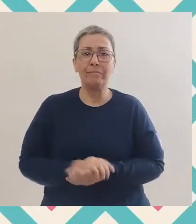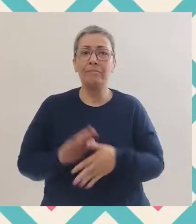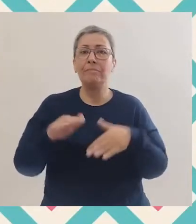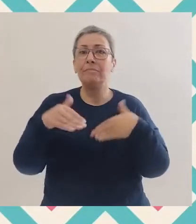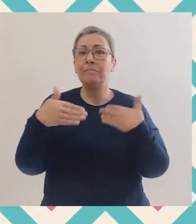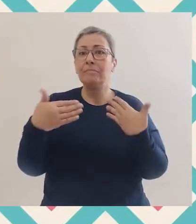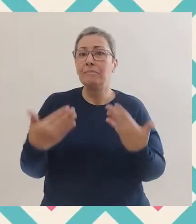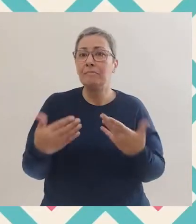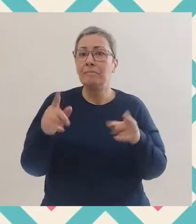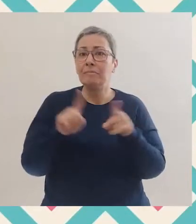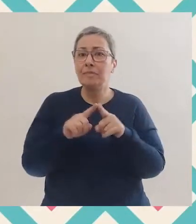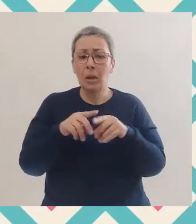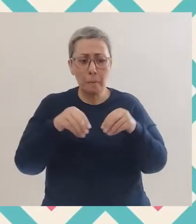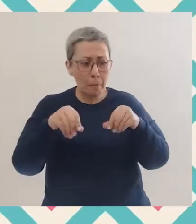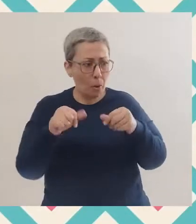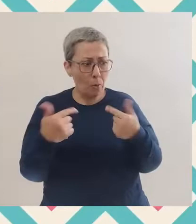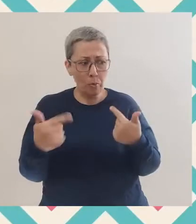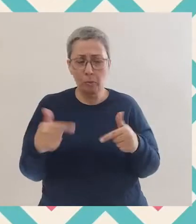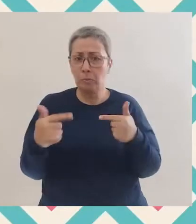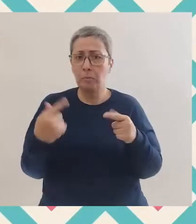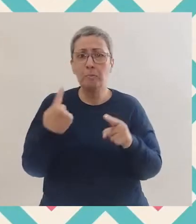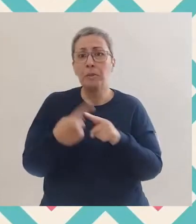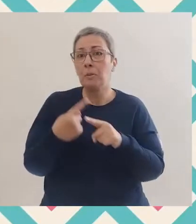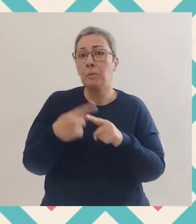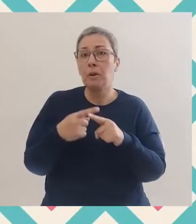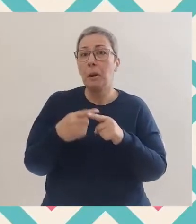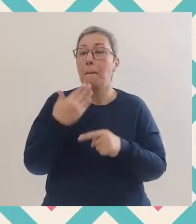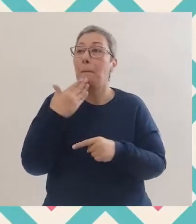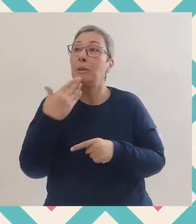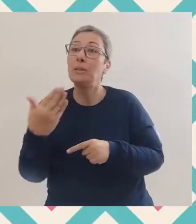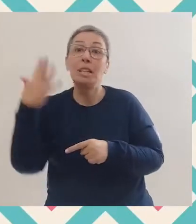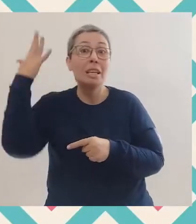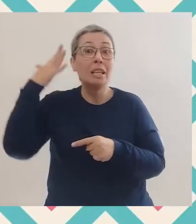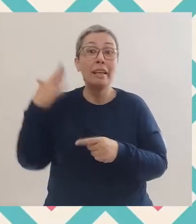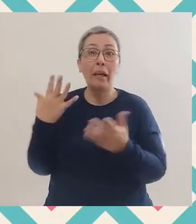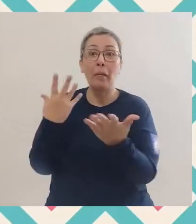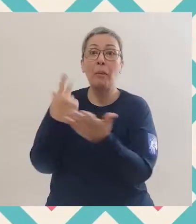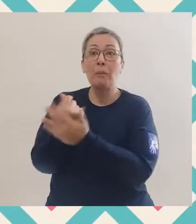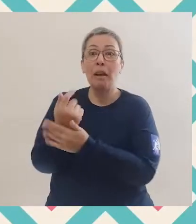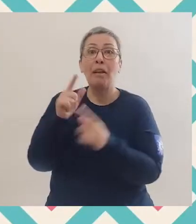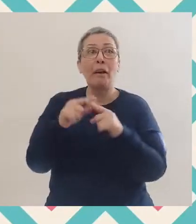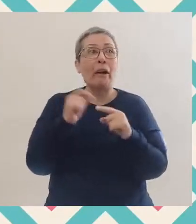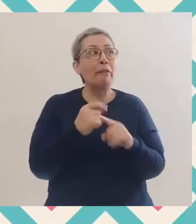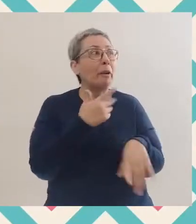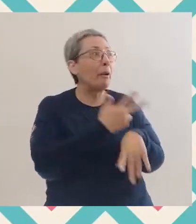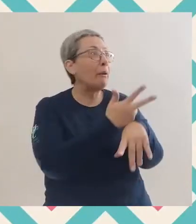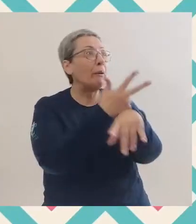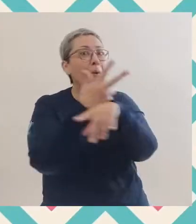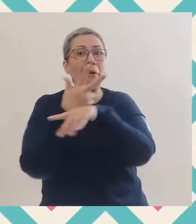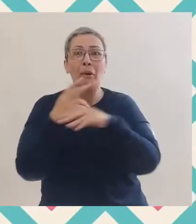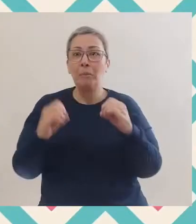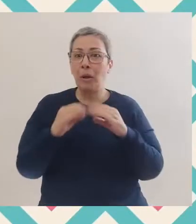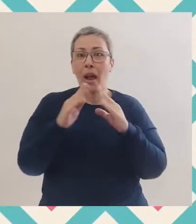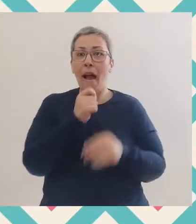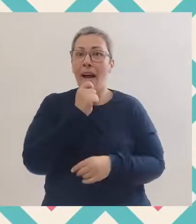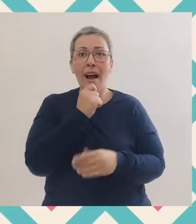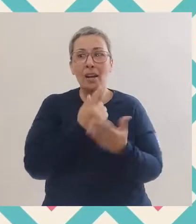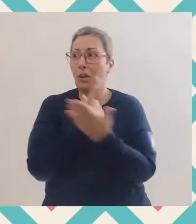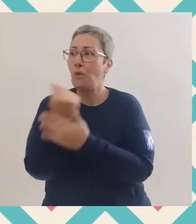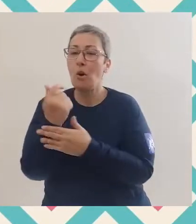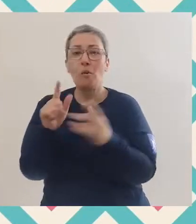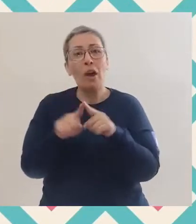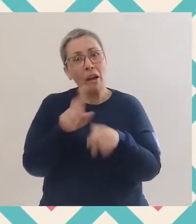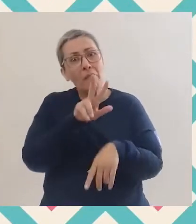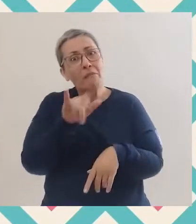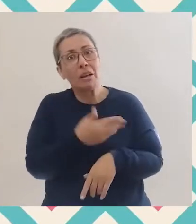E sabe por que não tem pó? Porque eu pedi pra Thalita comprar e ela fica gravando o programa e até agora ela não foi. Vai comprar